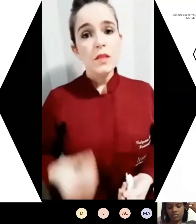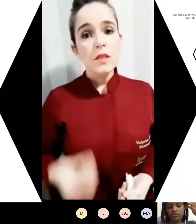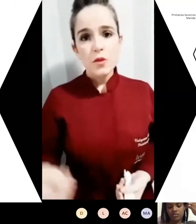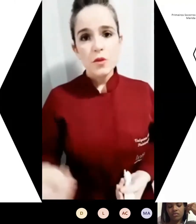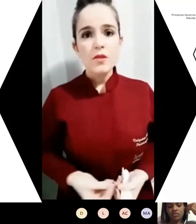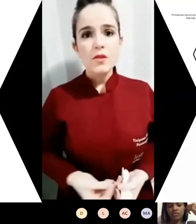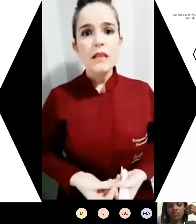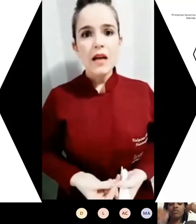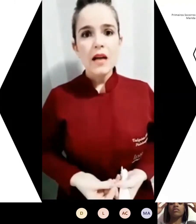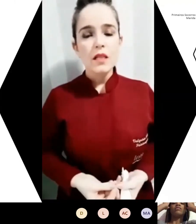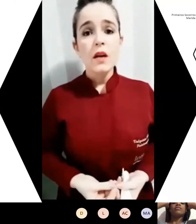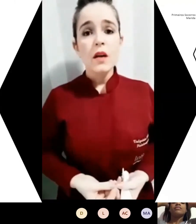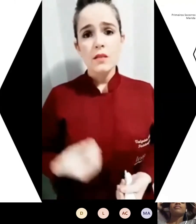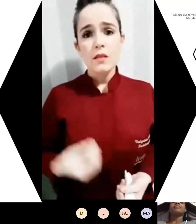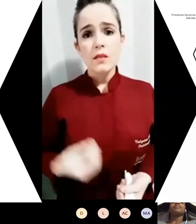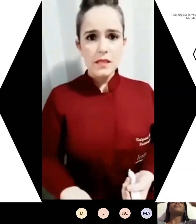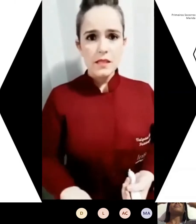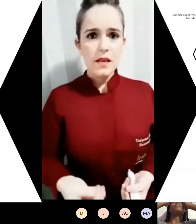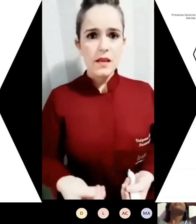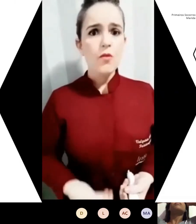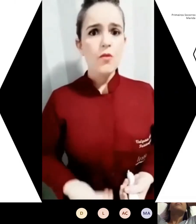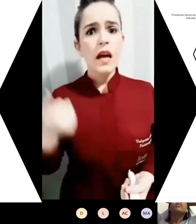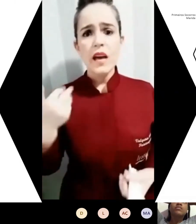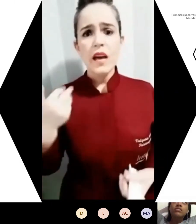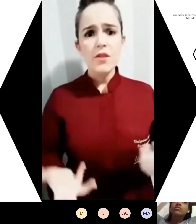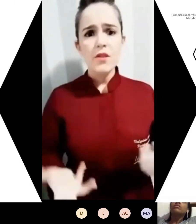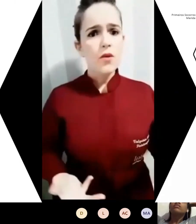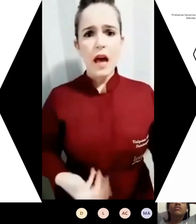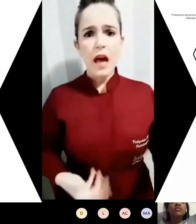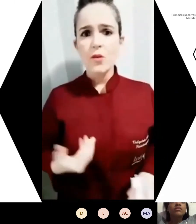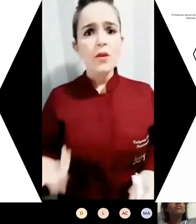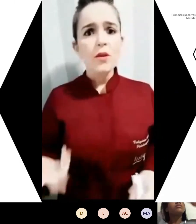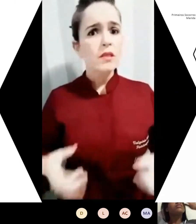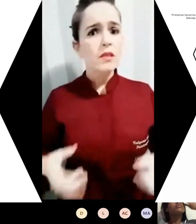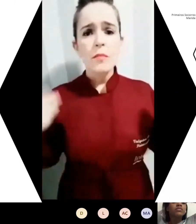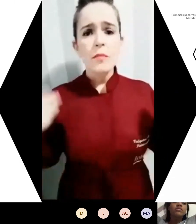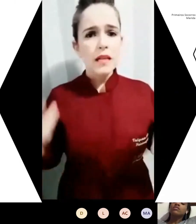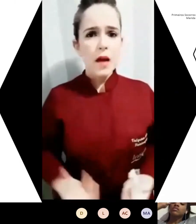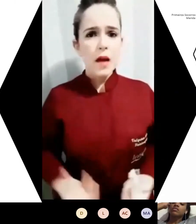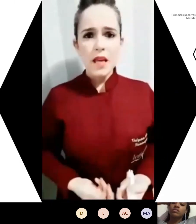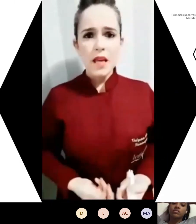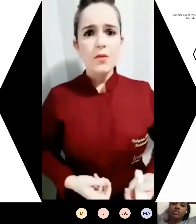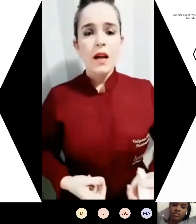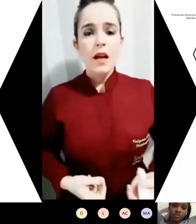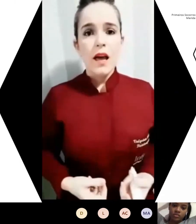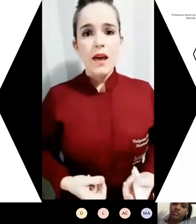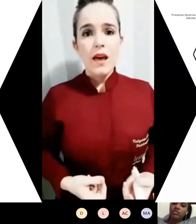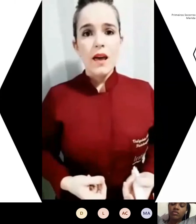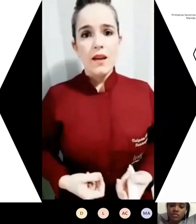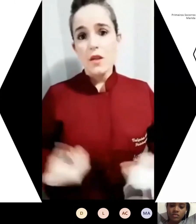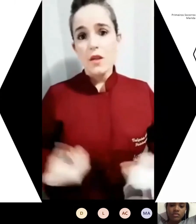mas nós precisamos tomar esse cuidado. Então, se você precisa ir à rua, evite de colocar adornos, prenda o